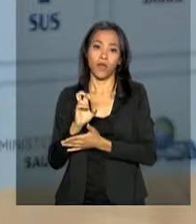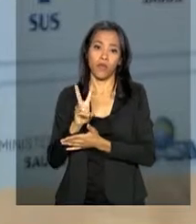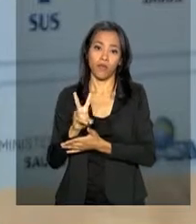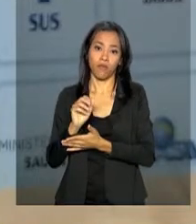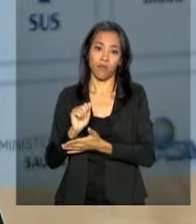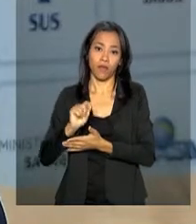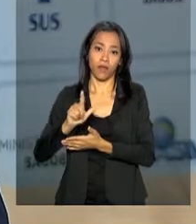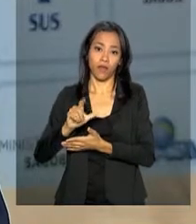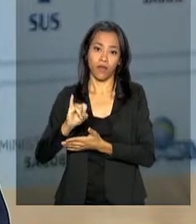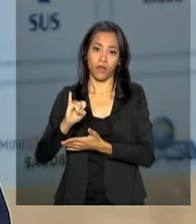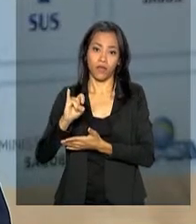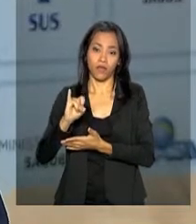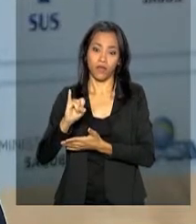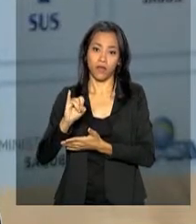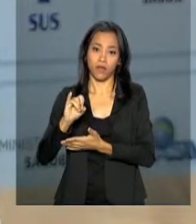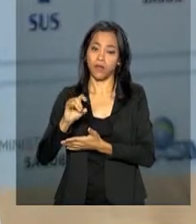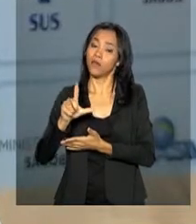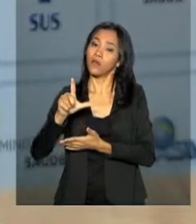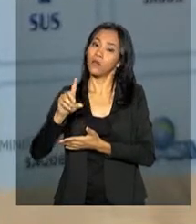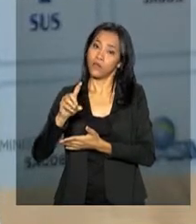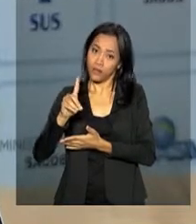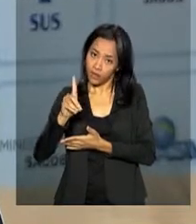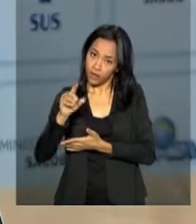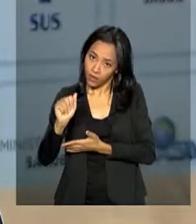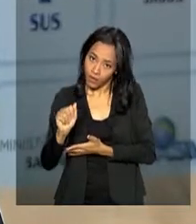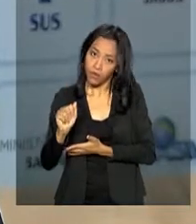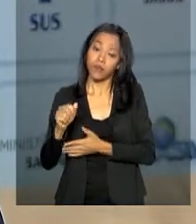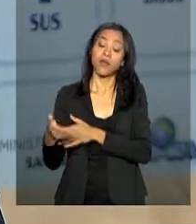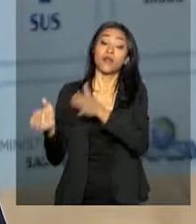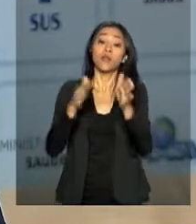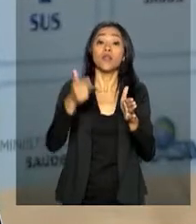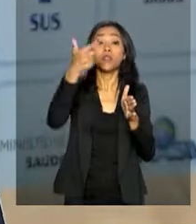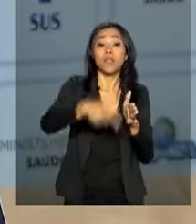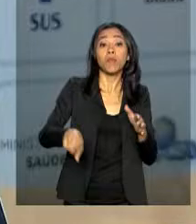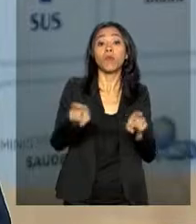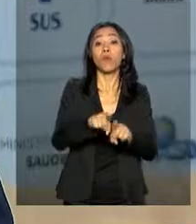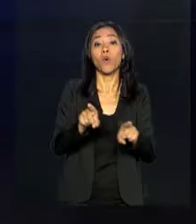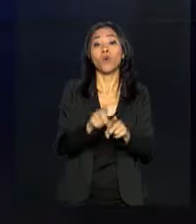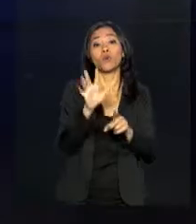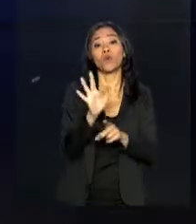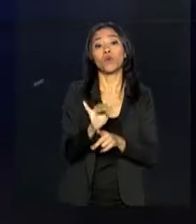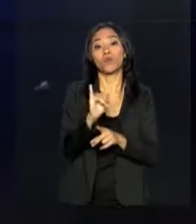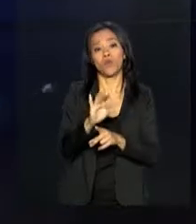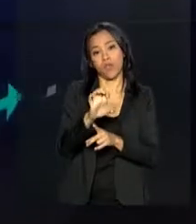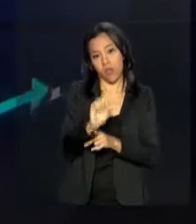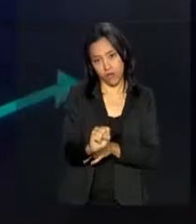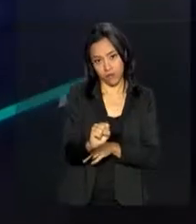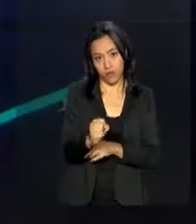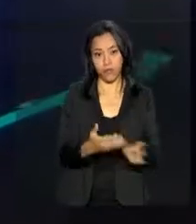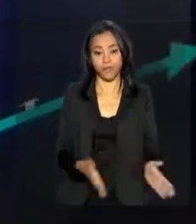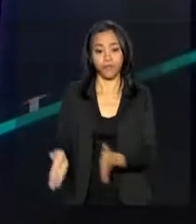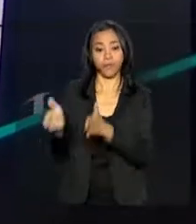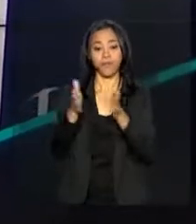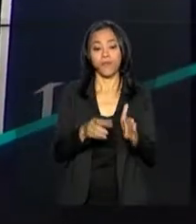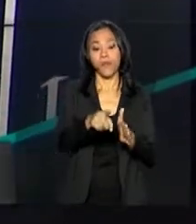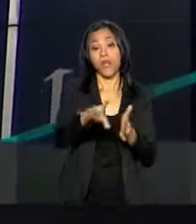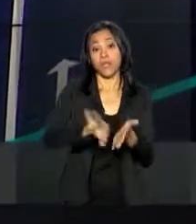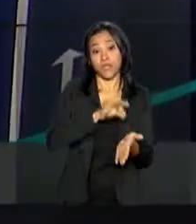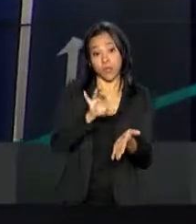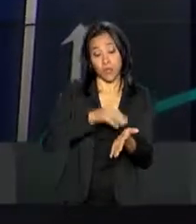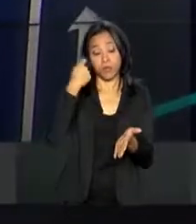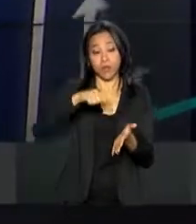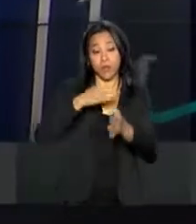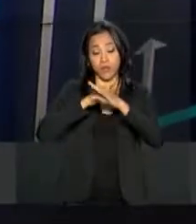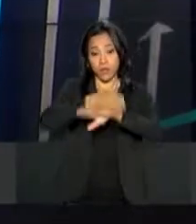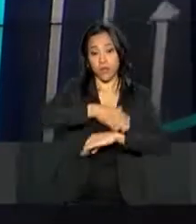e no programa federal do fundo de financiamento estudantil o fies as inscrições devem ser feitas pelo